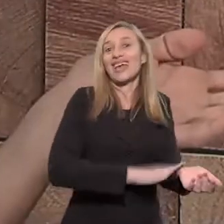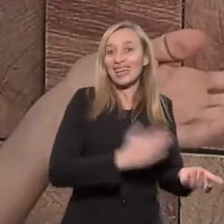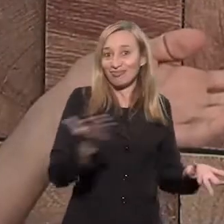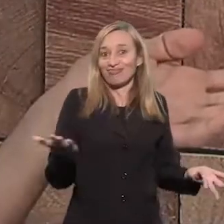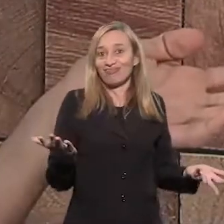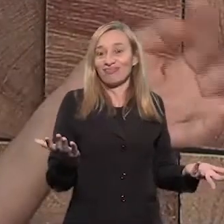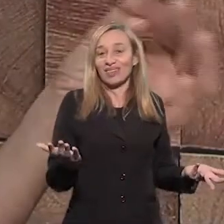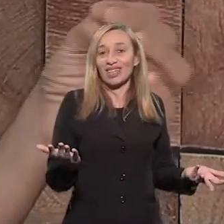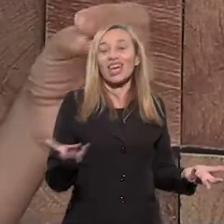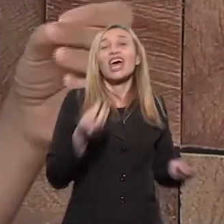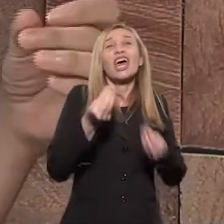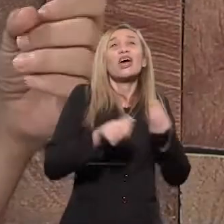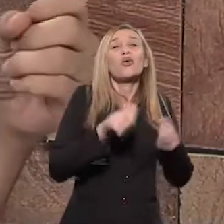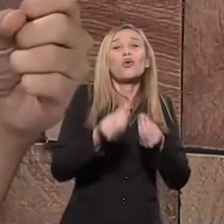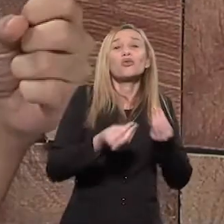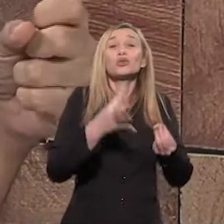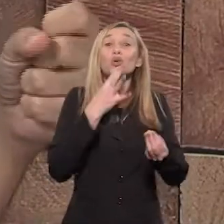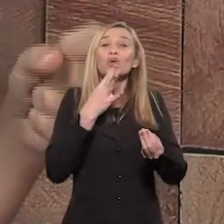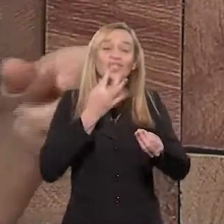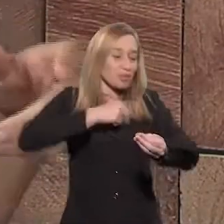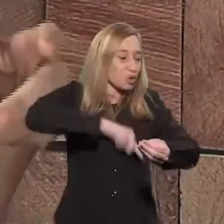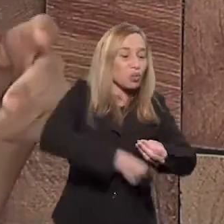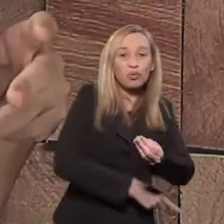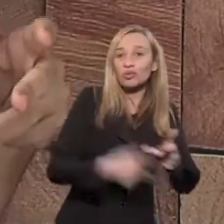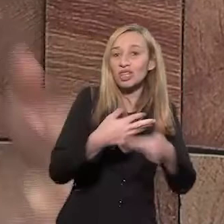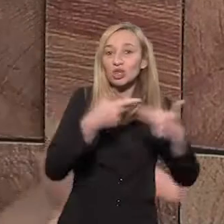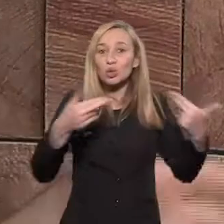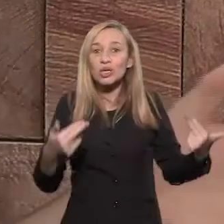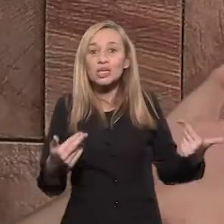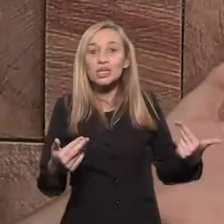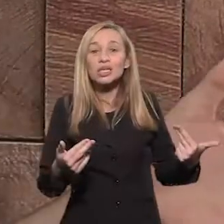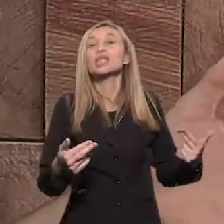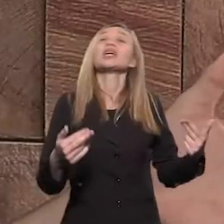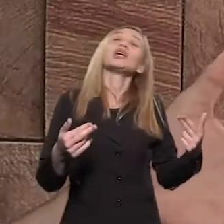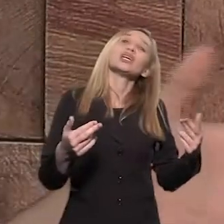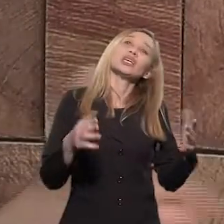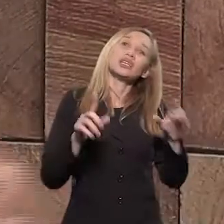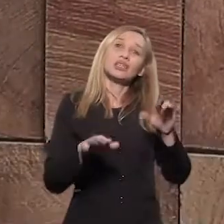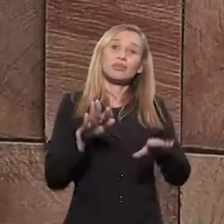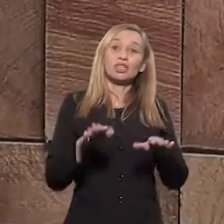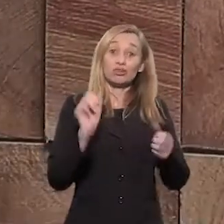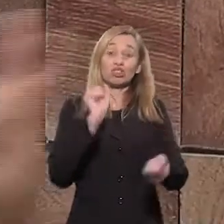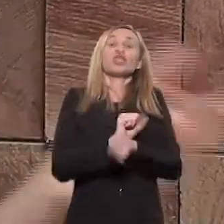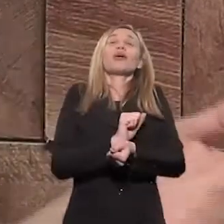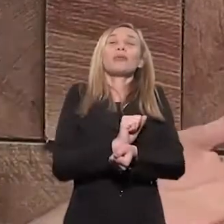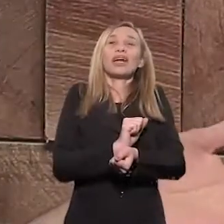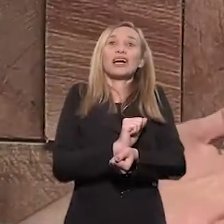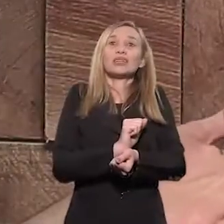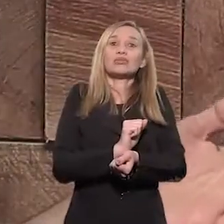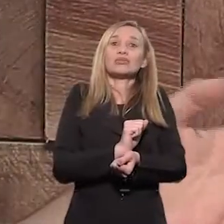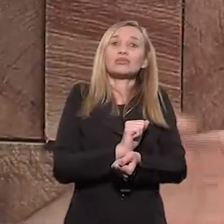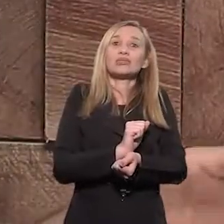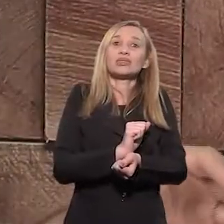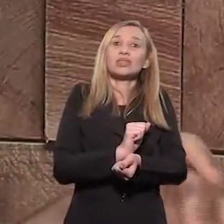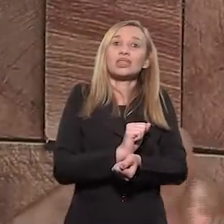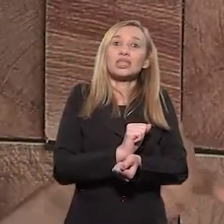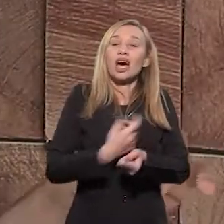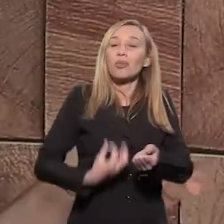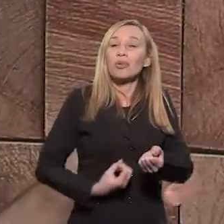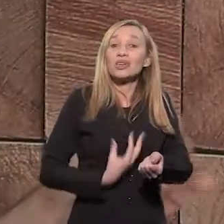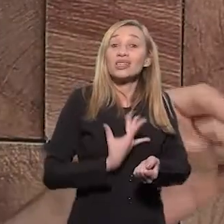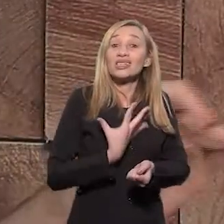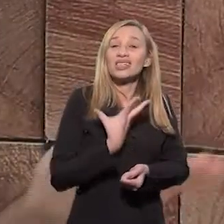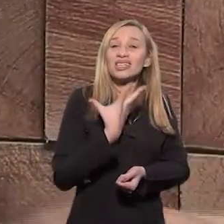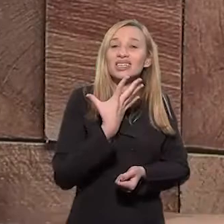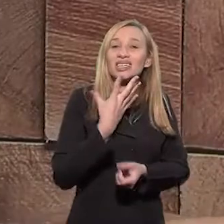viciado, entendeu? É como se fosse um conhecimento profundo sobre as coisas, ao mesmo tempo que te dá um êxtase, entendeu?